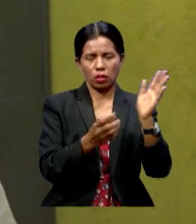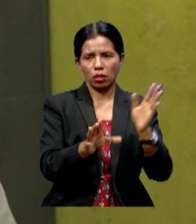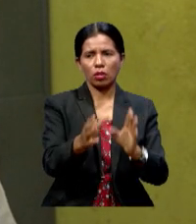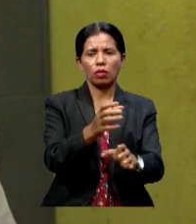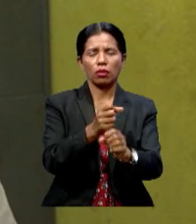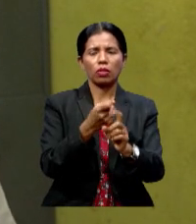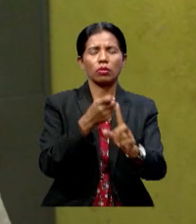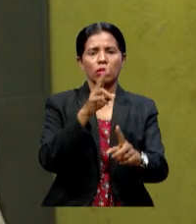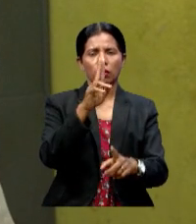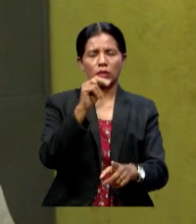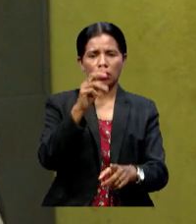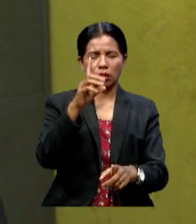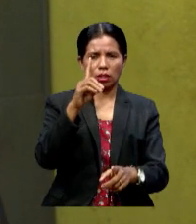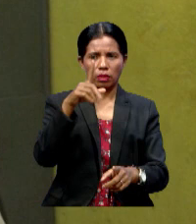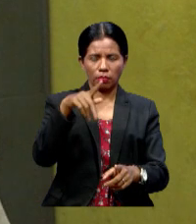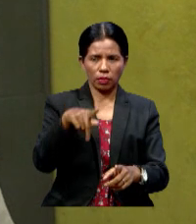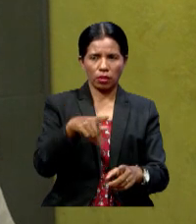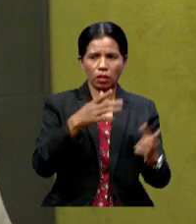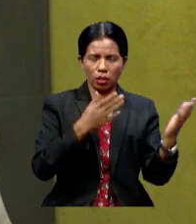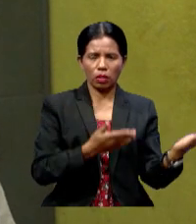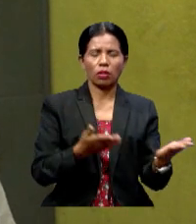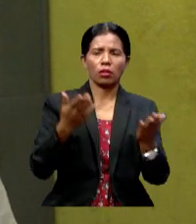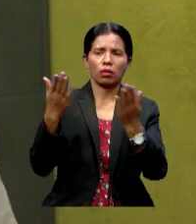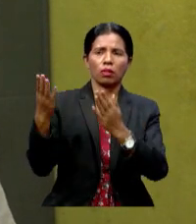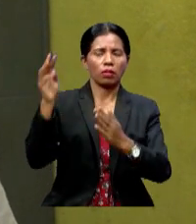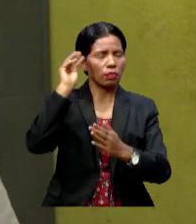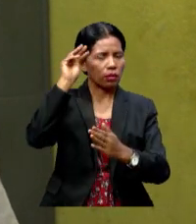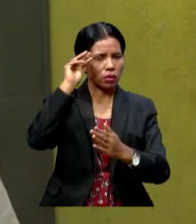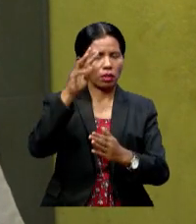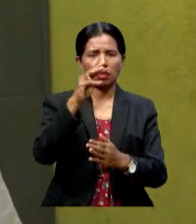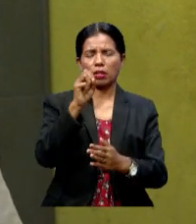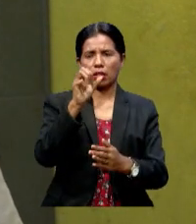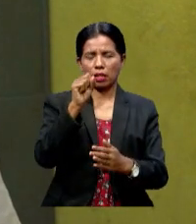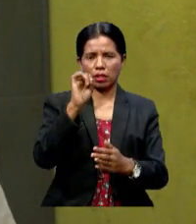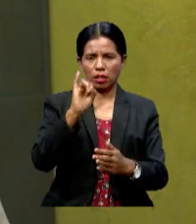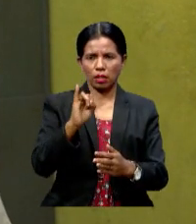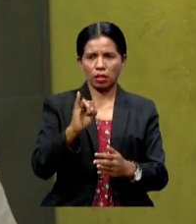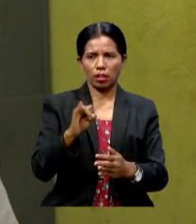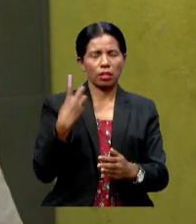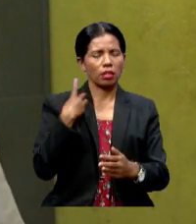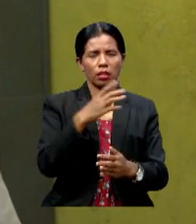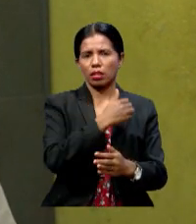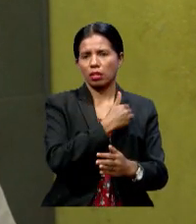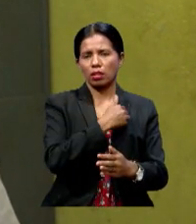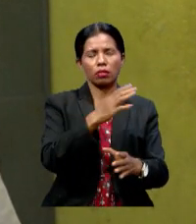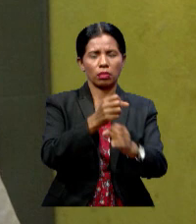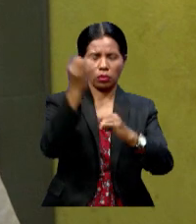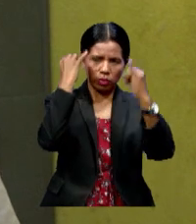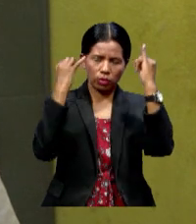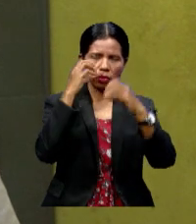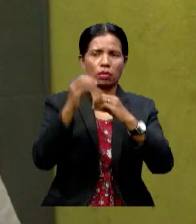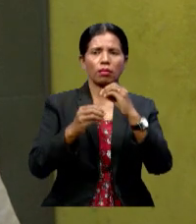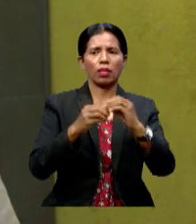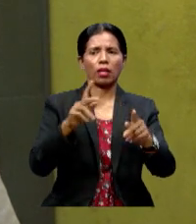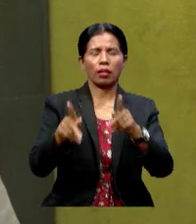sini, terus submit yang lembah ya ministeri solidaritas sosial, mesti tahu orang itu lah masih informasi sobre yang masih terjadi